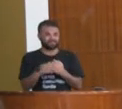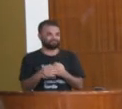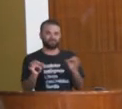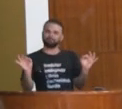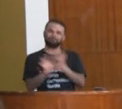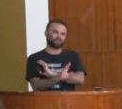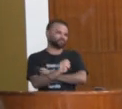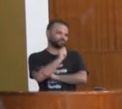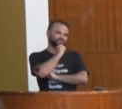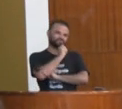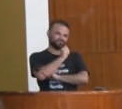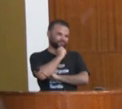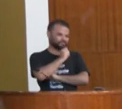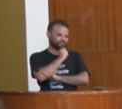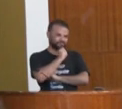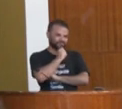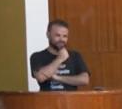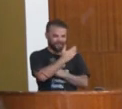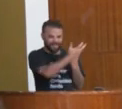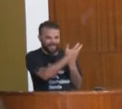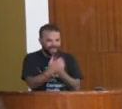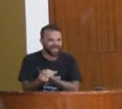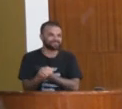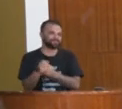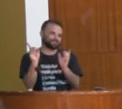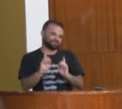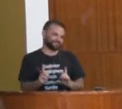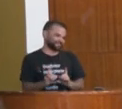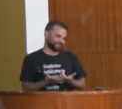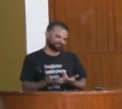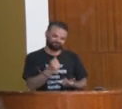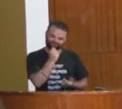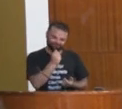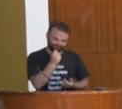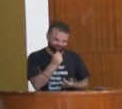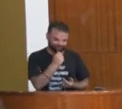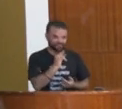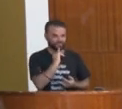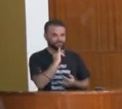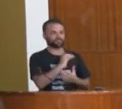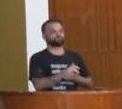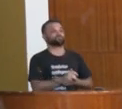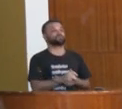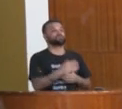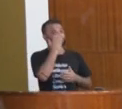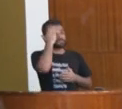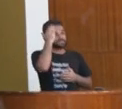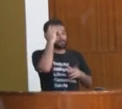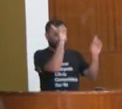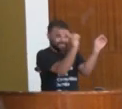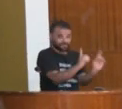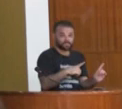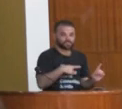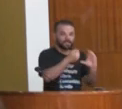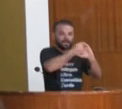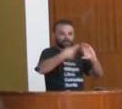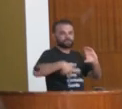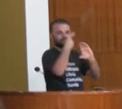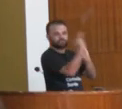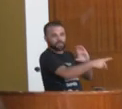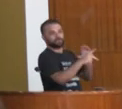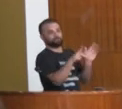Sabemos que as pessoas com deficiência têm características próprias, Por isso, precisam ter acesso